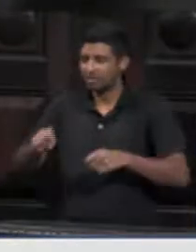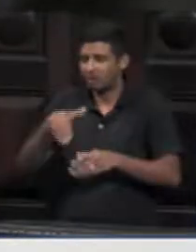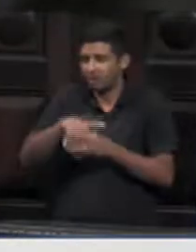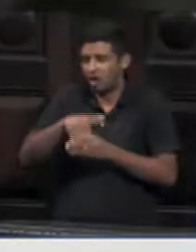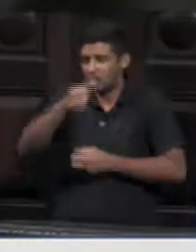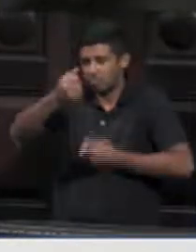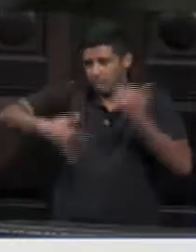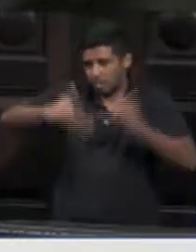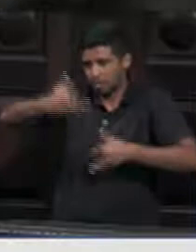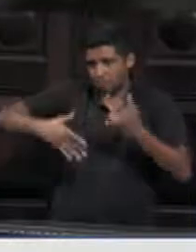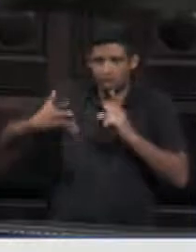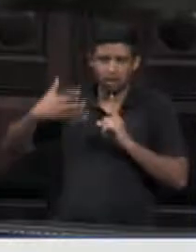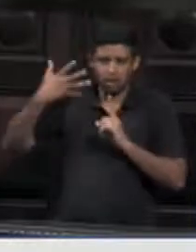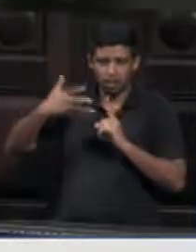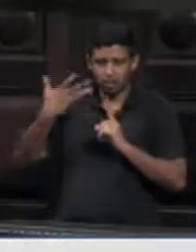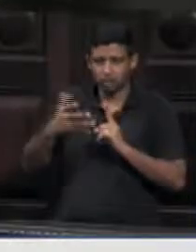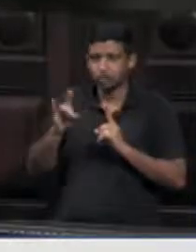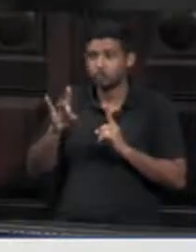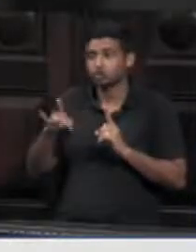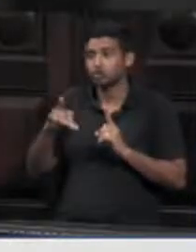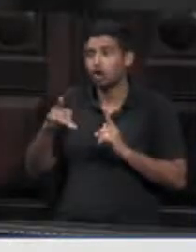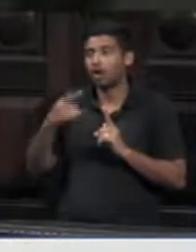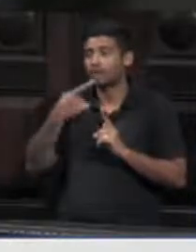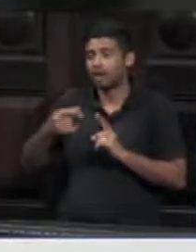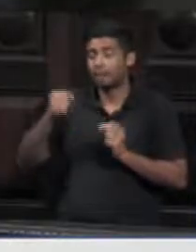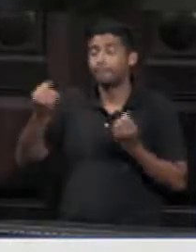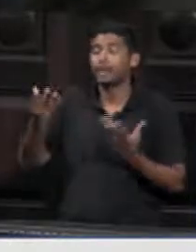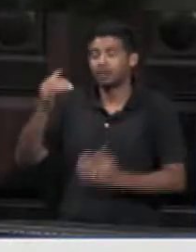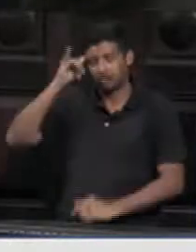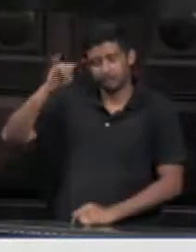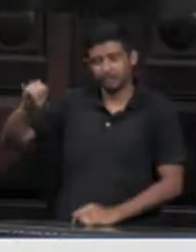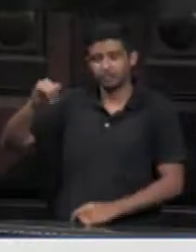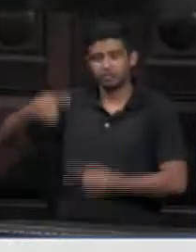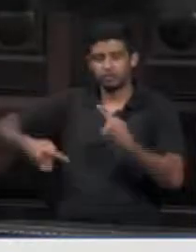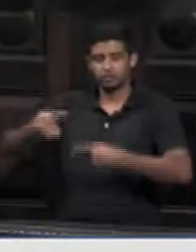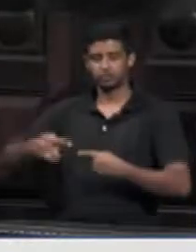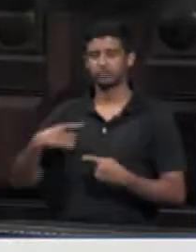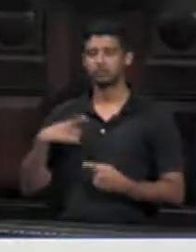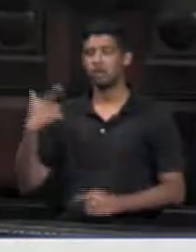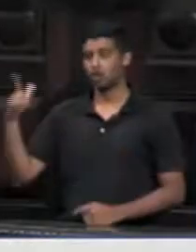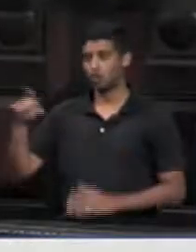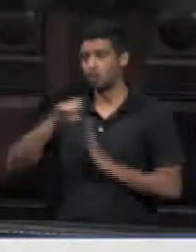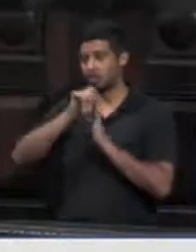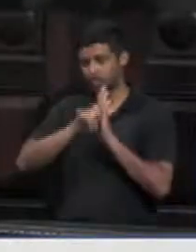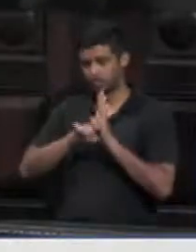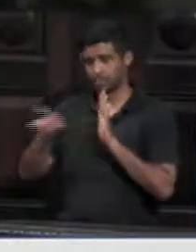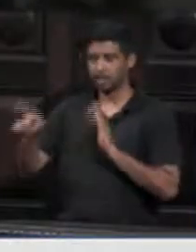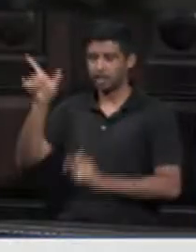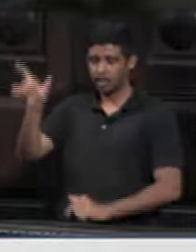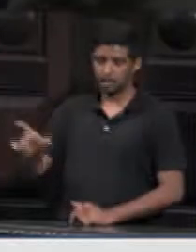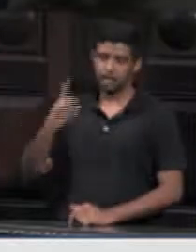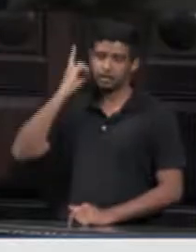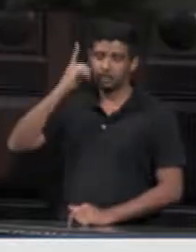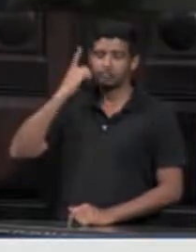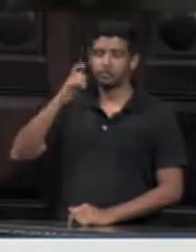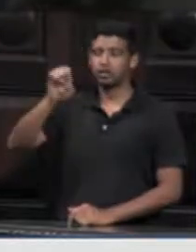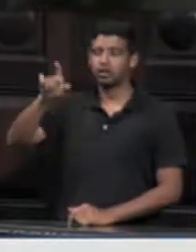queria negociar para a gente não ter a discussão. Tem uma questão de uma emenda que o deputado Eliomar queria